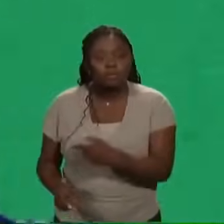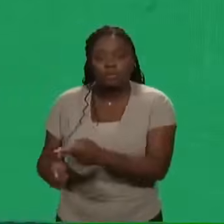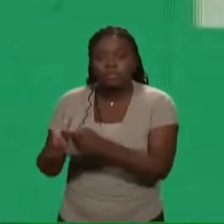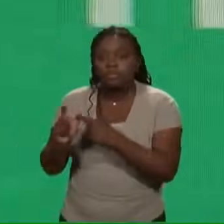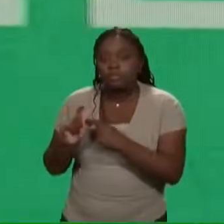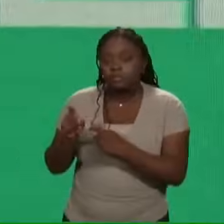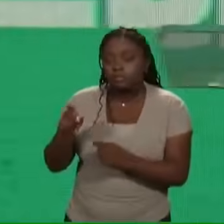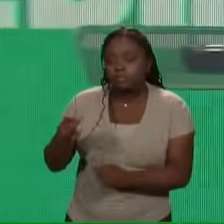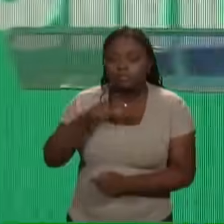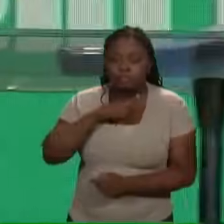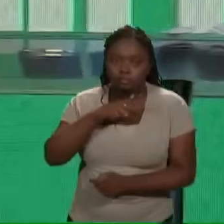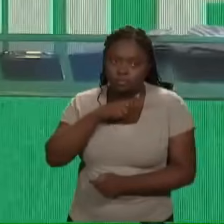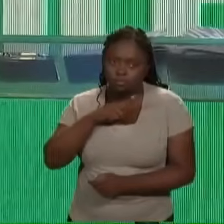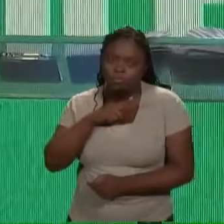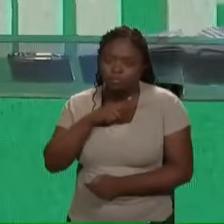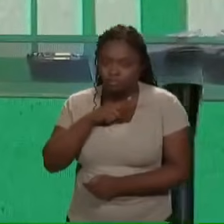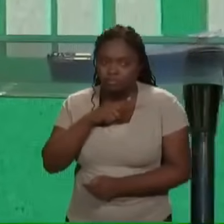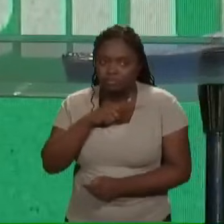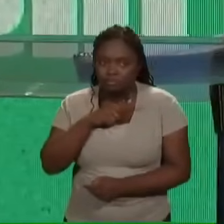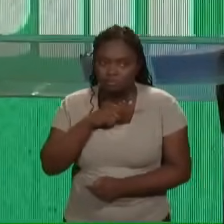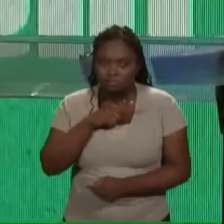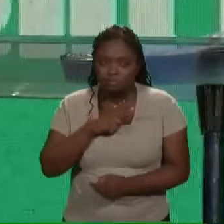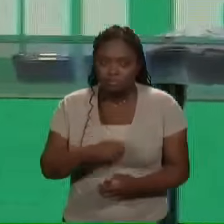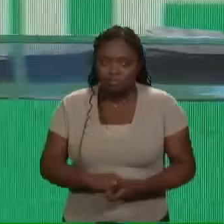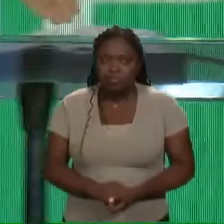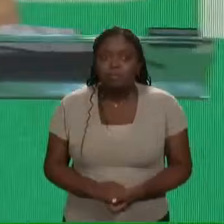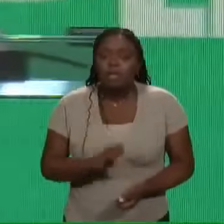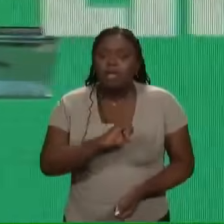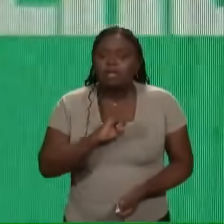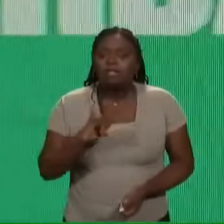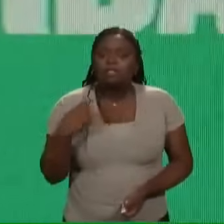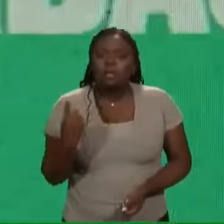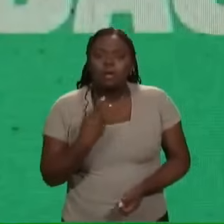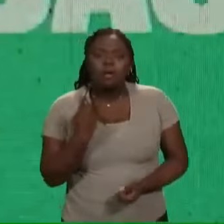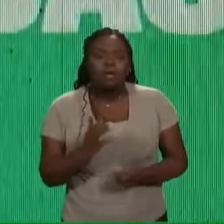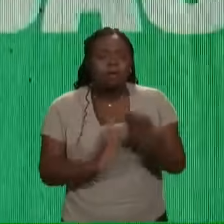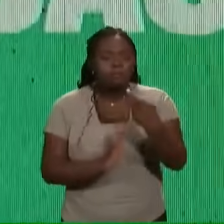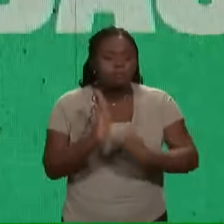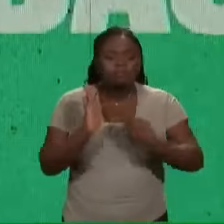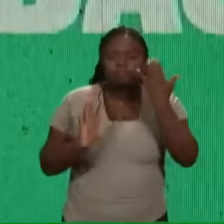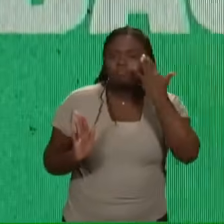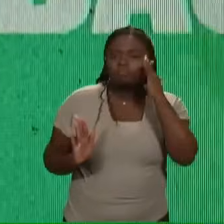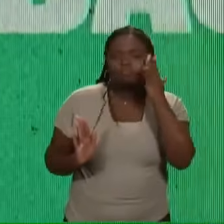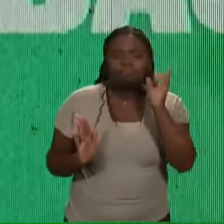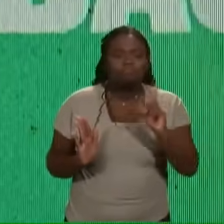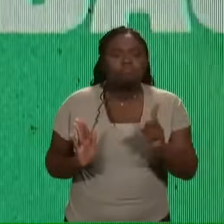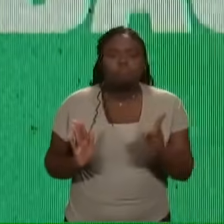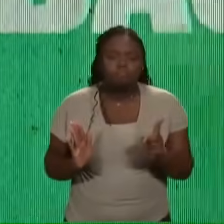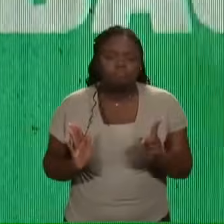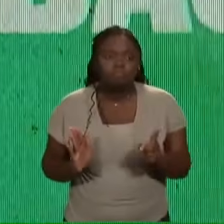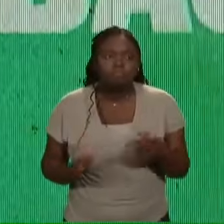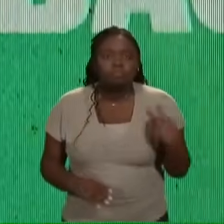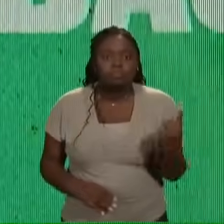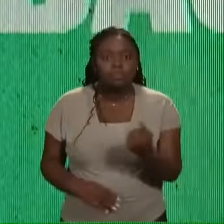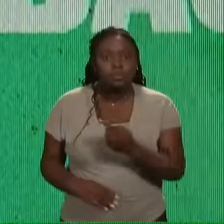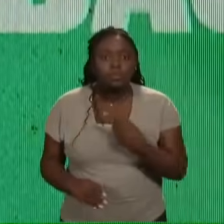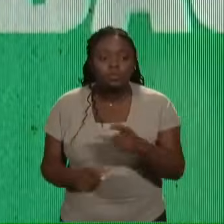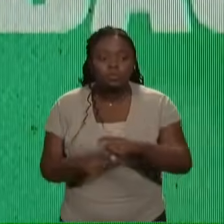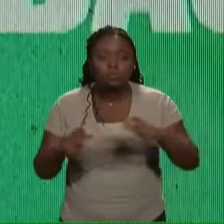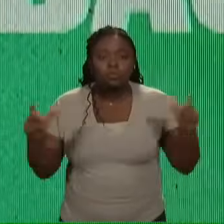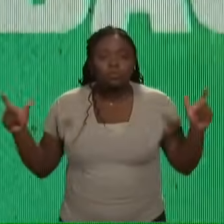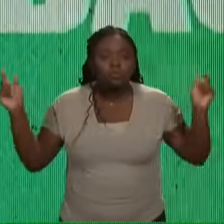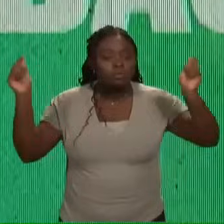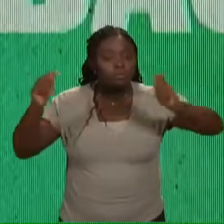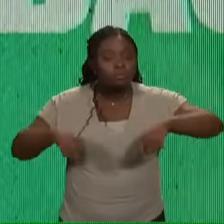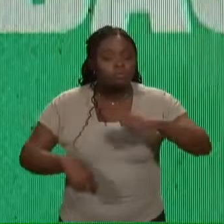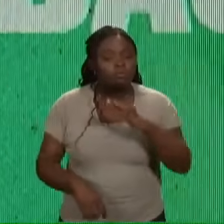pessoa contraiu com a gente. Gente, se nós não entendemos esse texto aqui, muitos de nós corremos o risco de